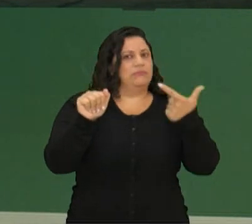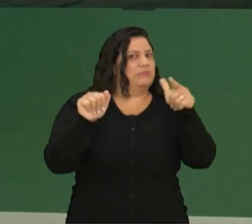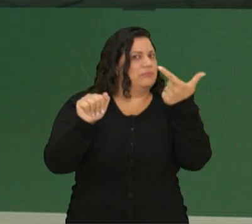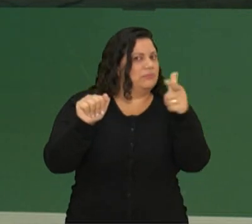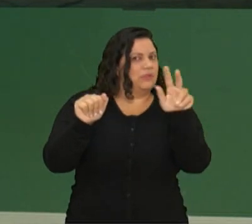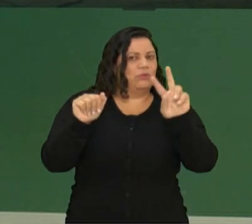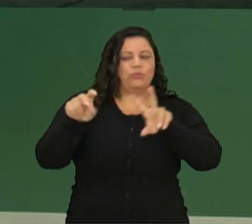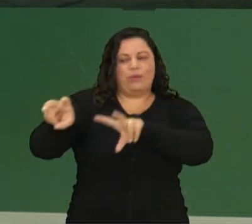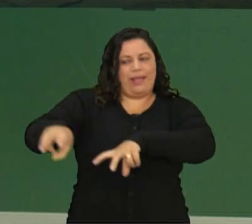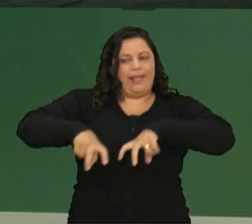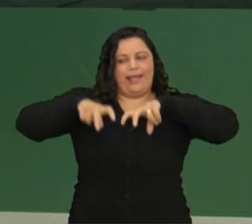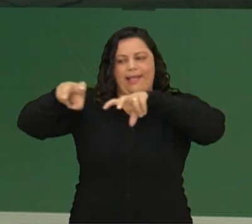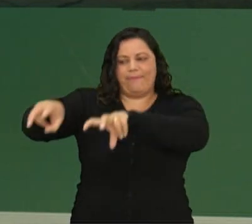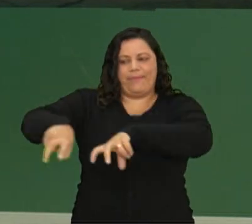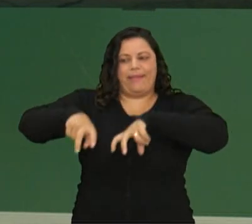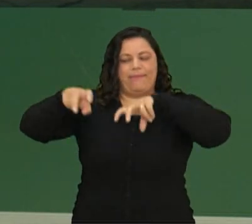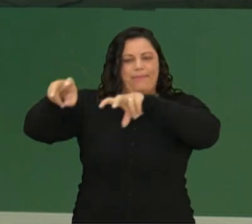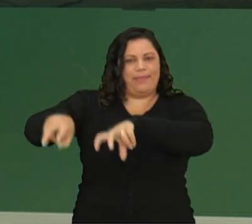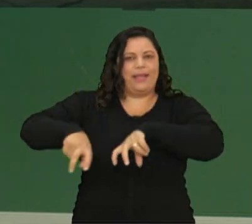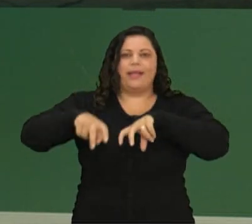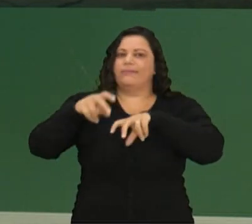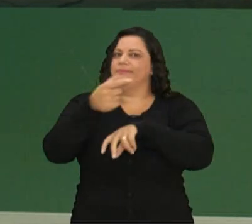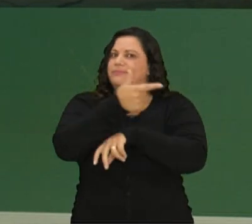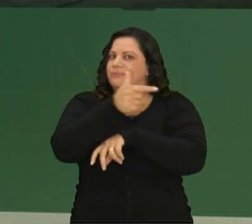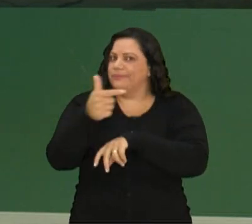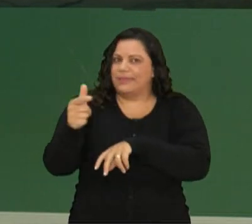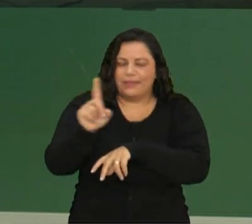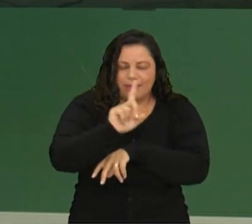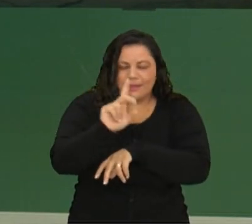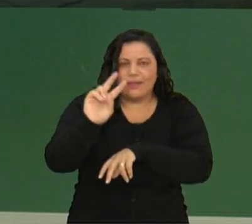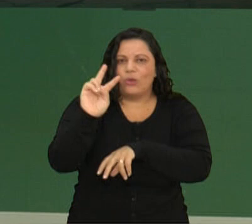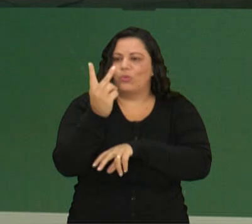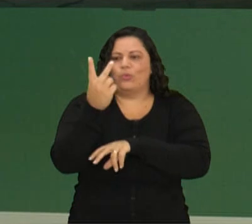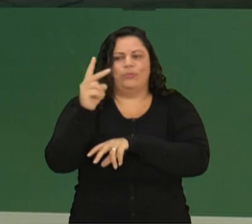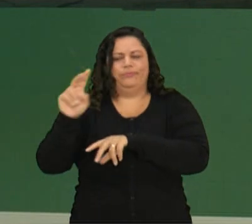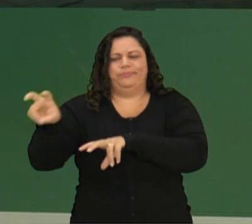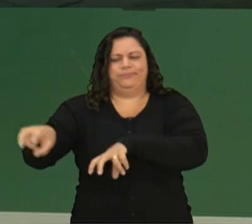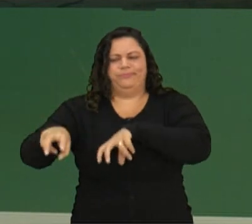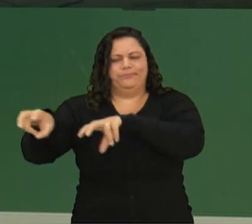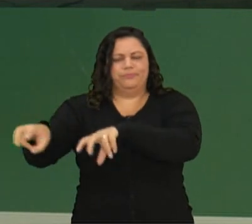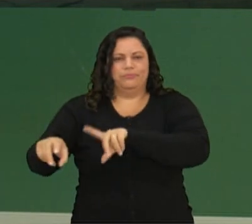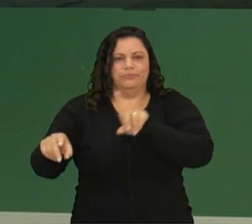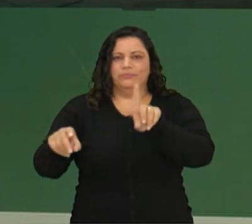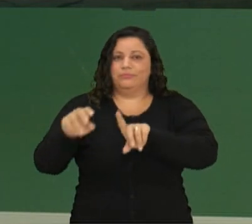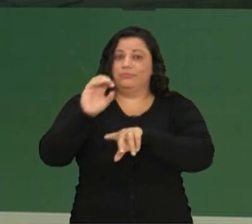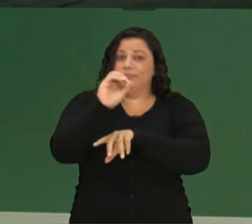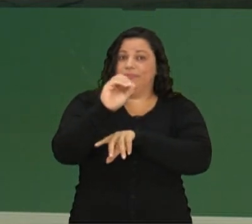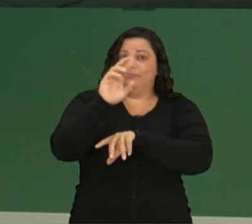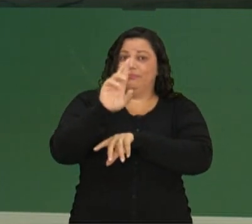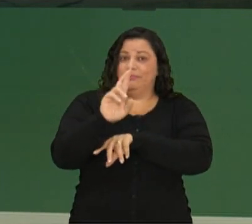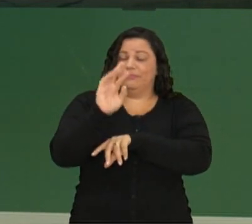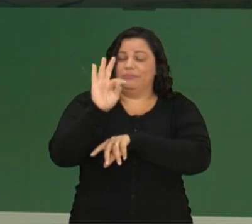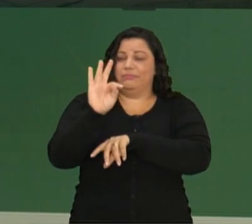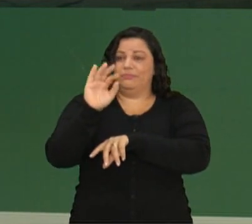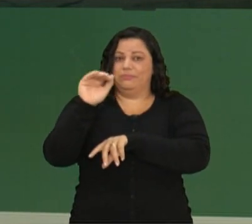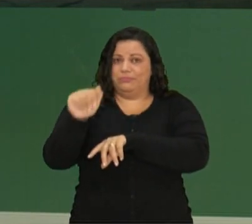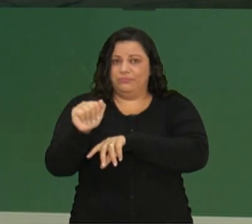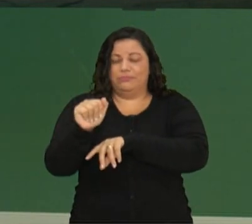não é horta de plantação, né? Então é aorta tudo junto mesmo, tá? No terceiro, era